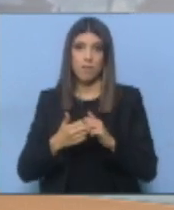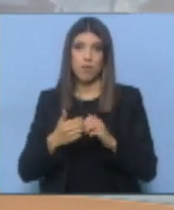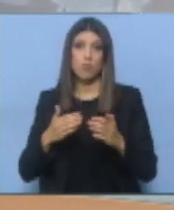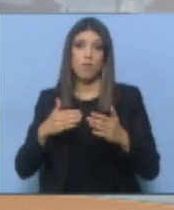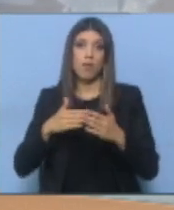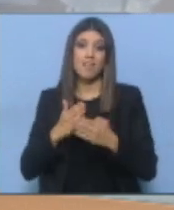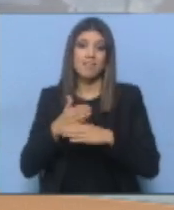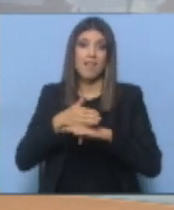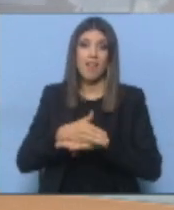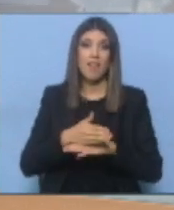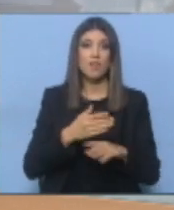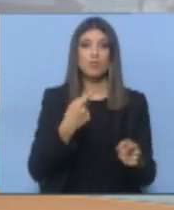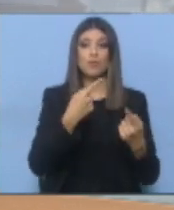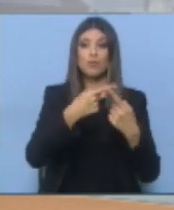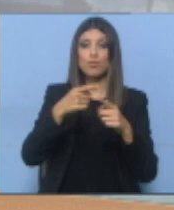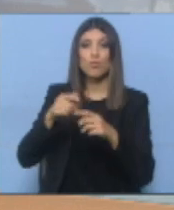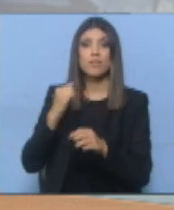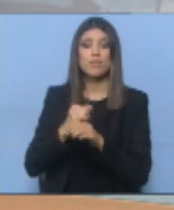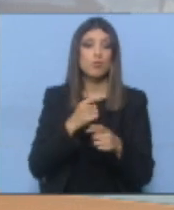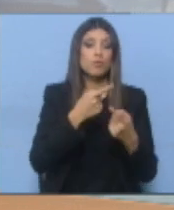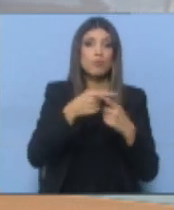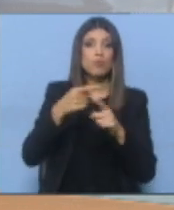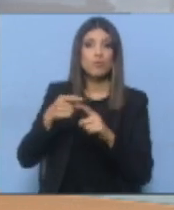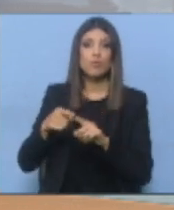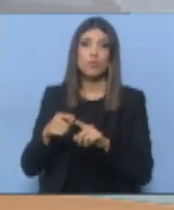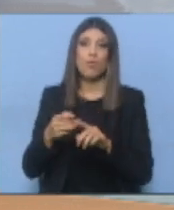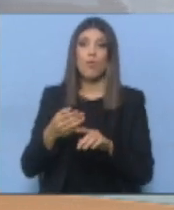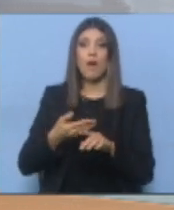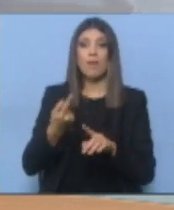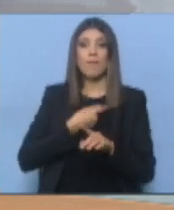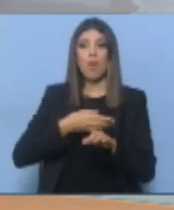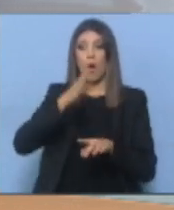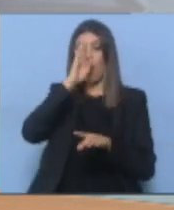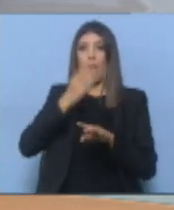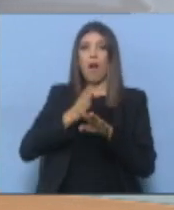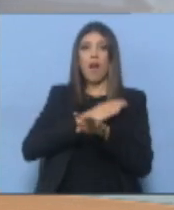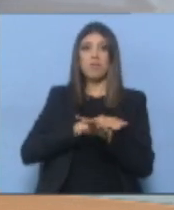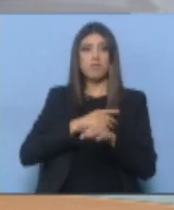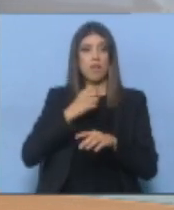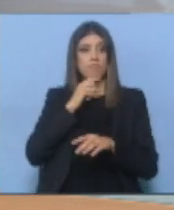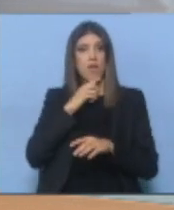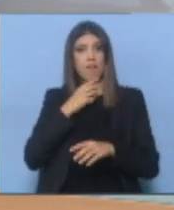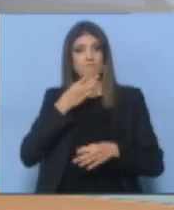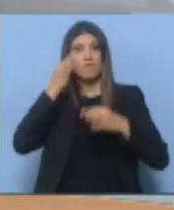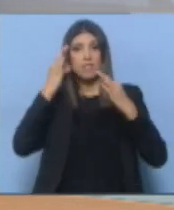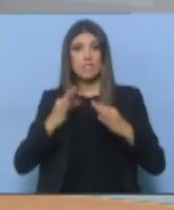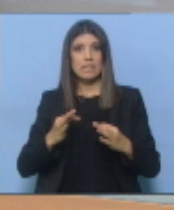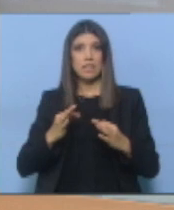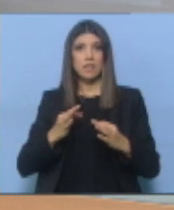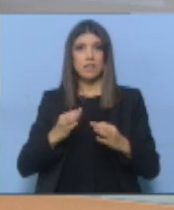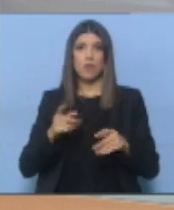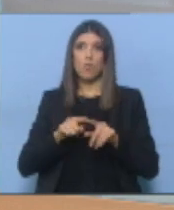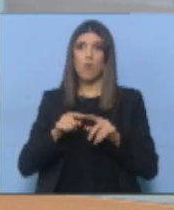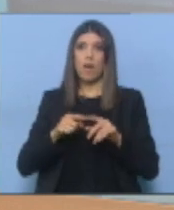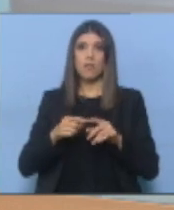a determinadas coisas que lhe deviam estar garantidas. É a situação também crónica